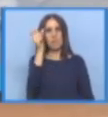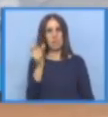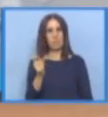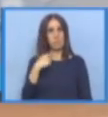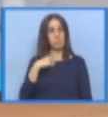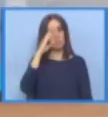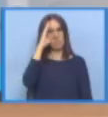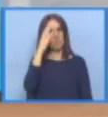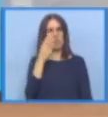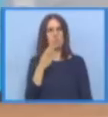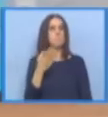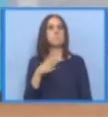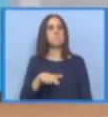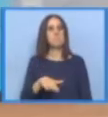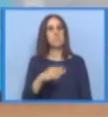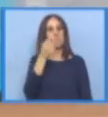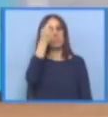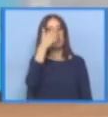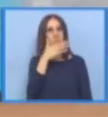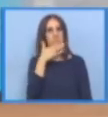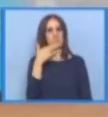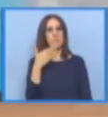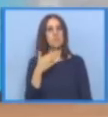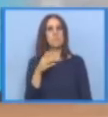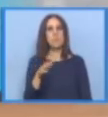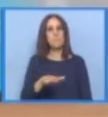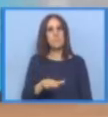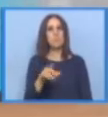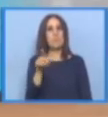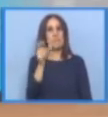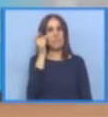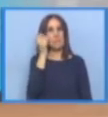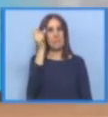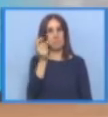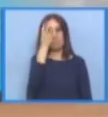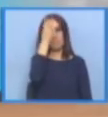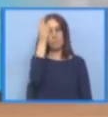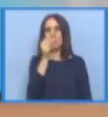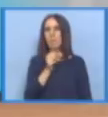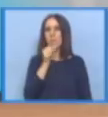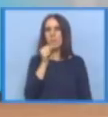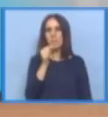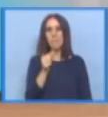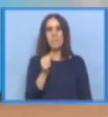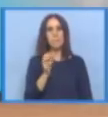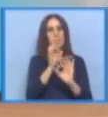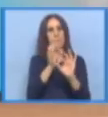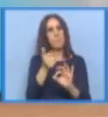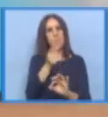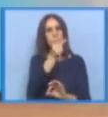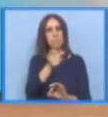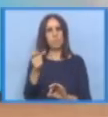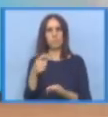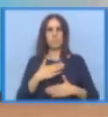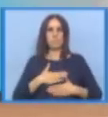que se sabe, é desde pequenino, enfim, tem algumas histórias engraçadas, mas desde pequenino, mesmo como imperador, sempre procurou o bem dos outros a quem